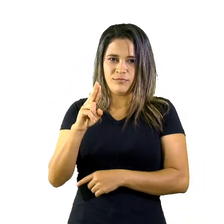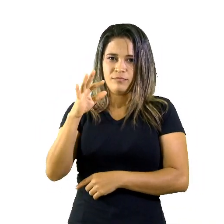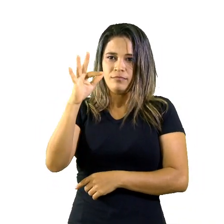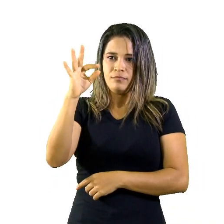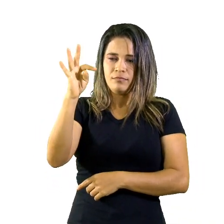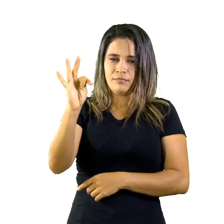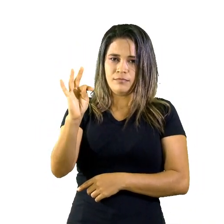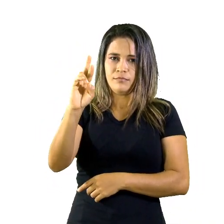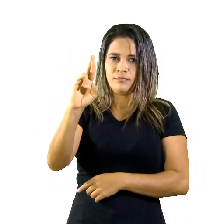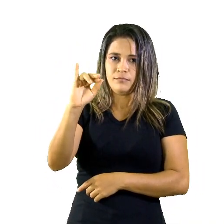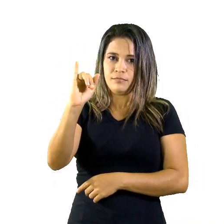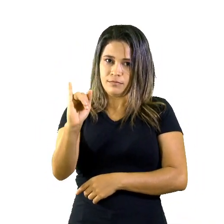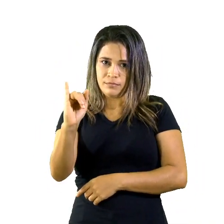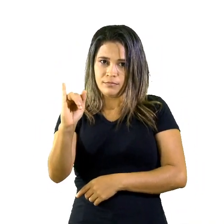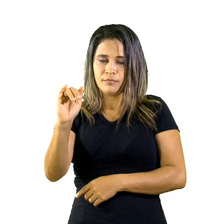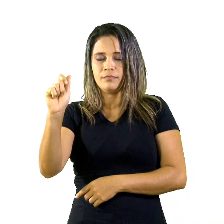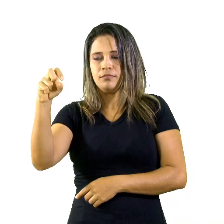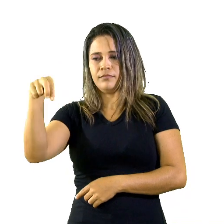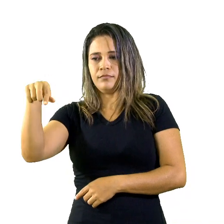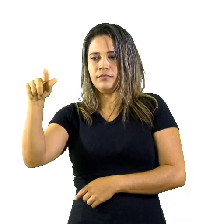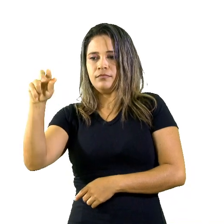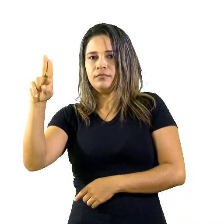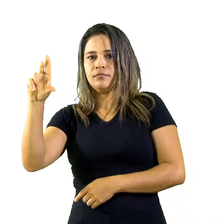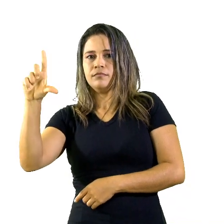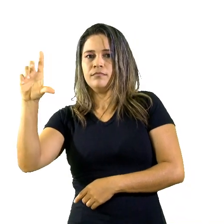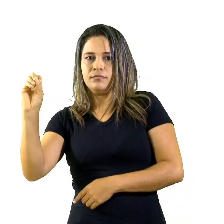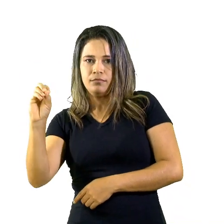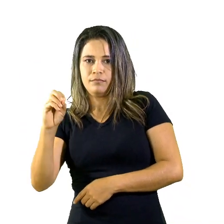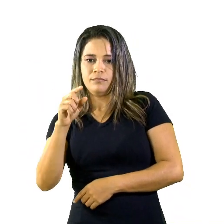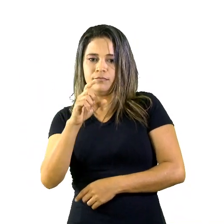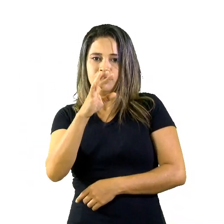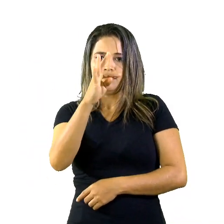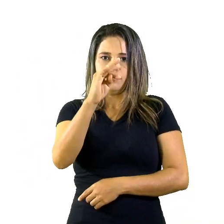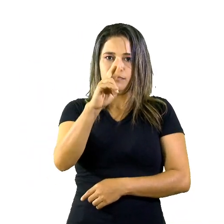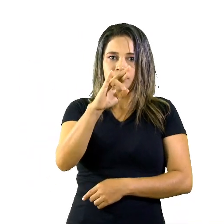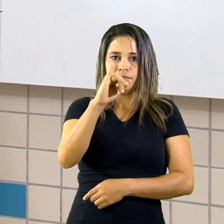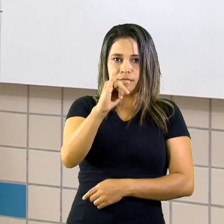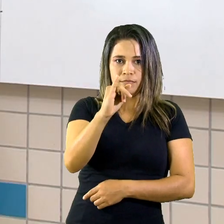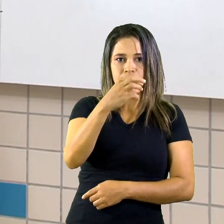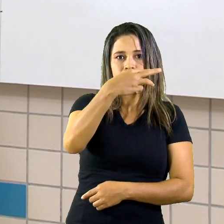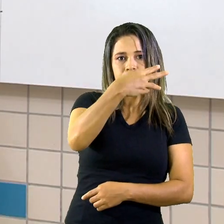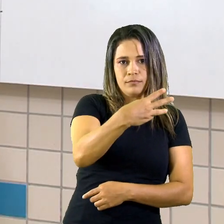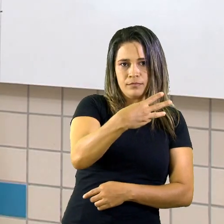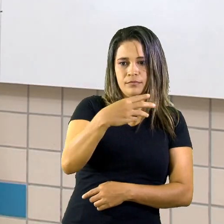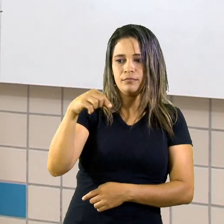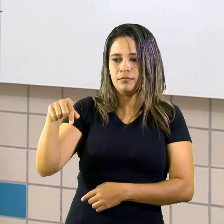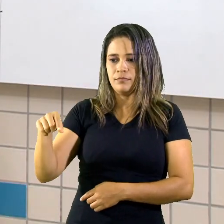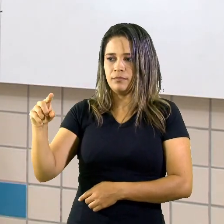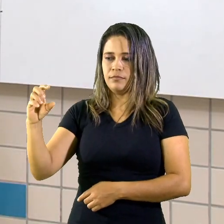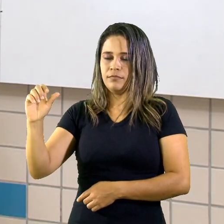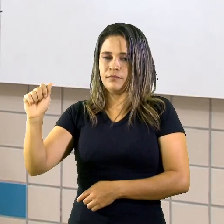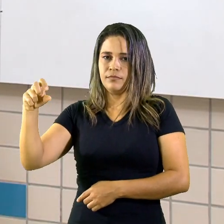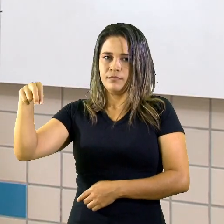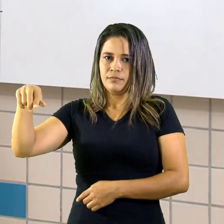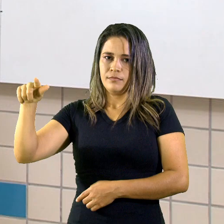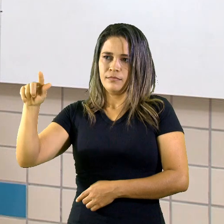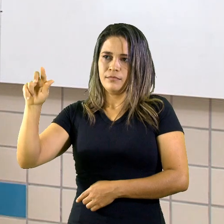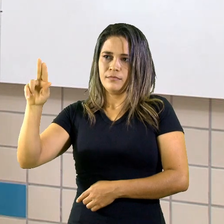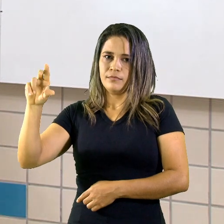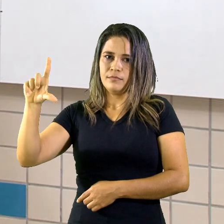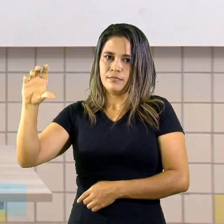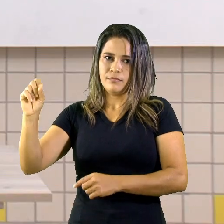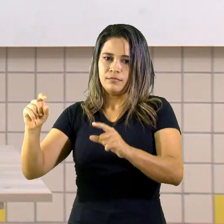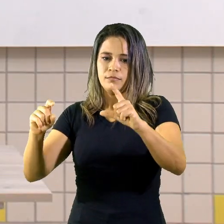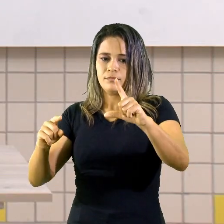triângulo. Tri lembra 3, ângulo ângulos, né? 3 ângulos. É uma figura geométrica de